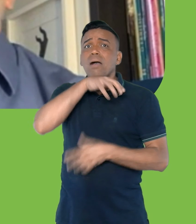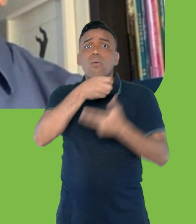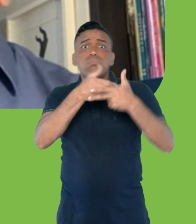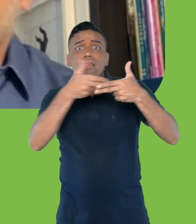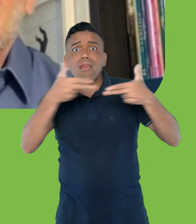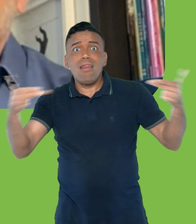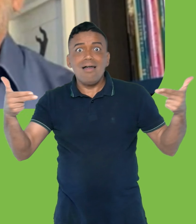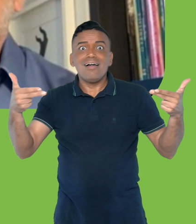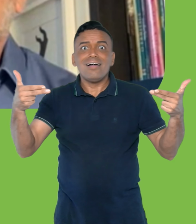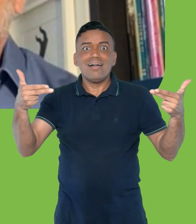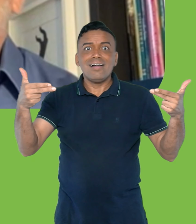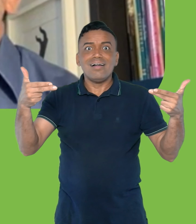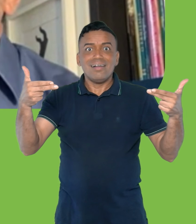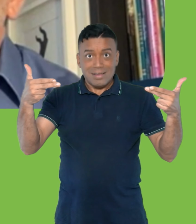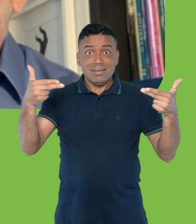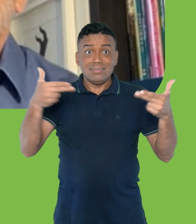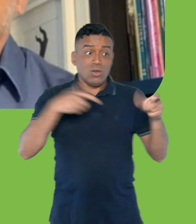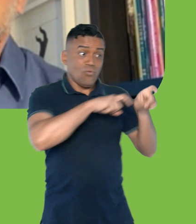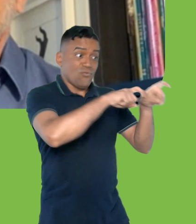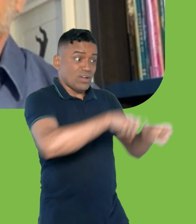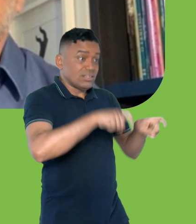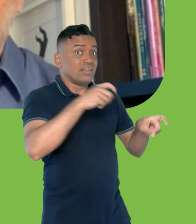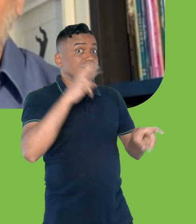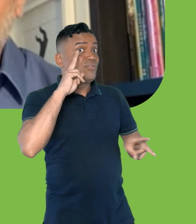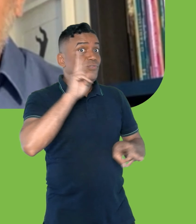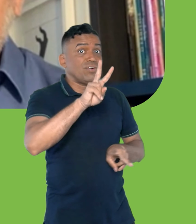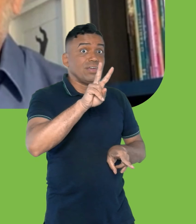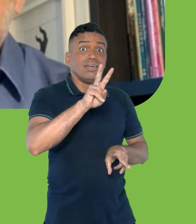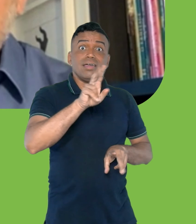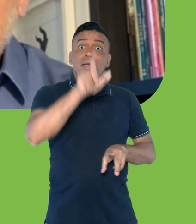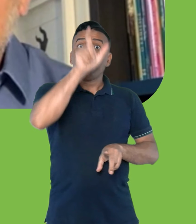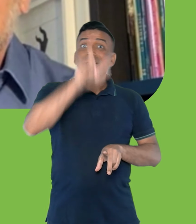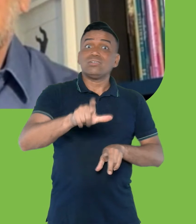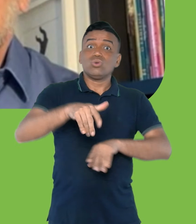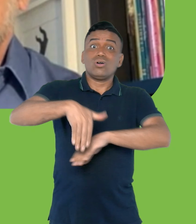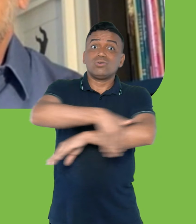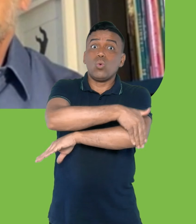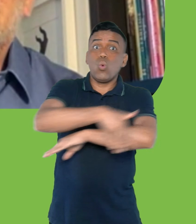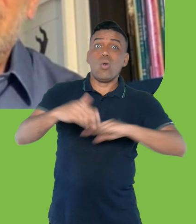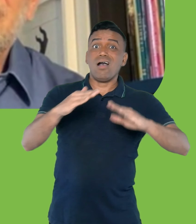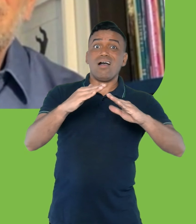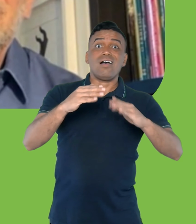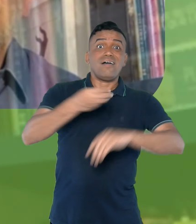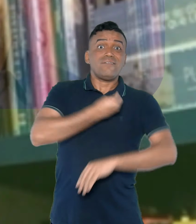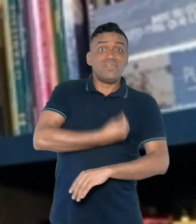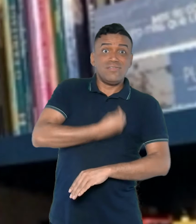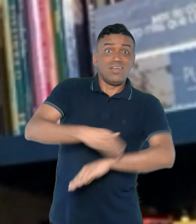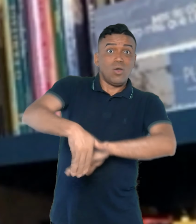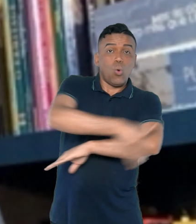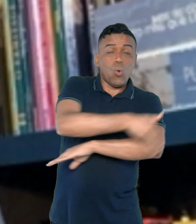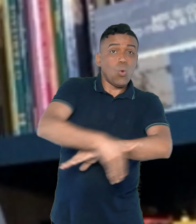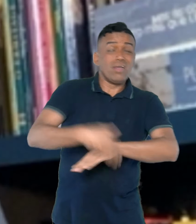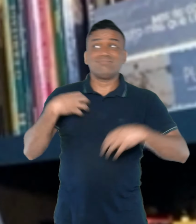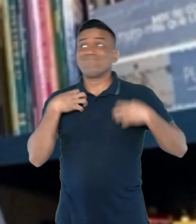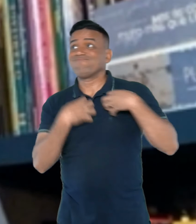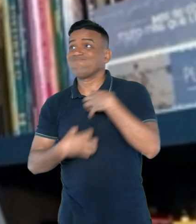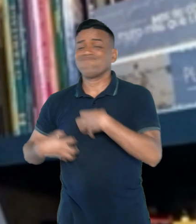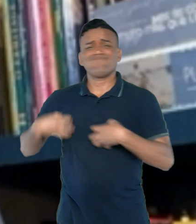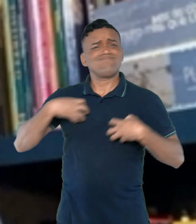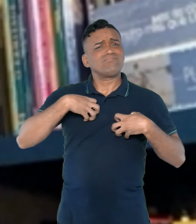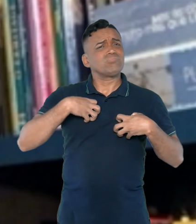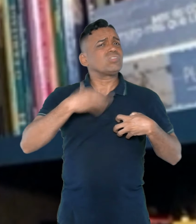ele vindo a caminho dessa fazenda, ele vê pessoas em situação de rua, e isso o inquieta, e isso lhe faz fazer também para o avô uma pergunta, mas qual